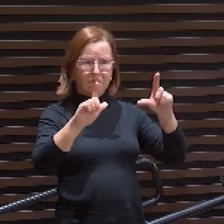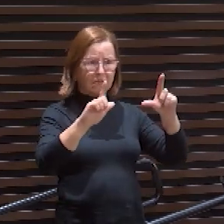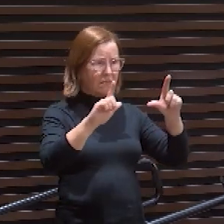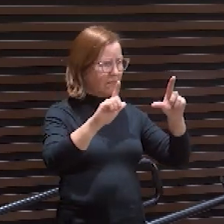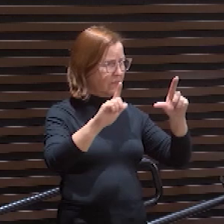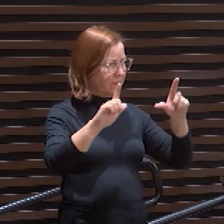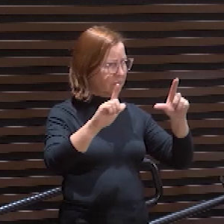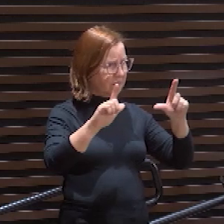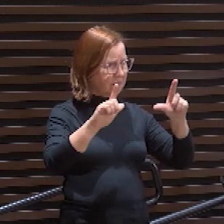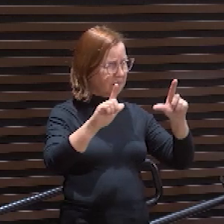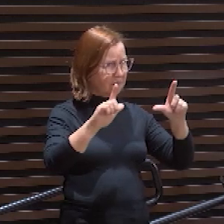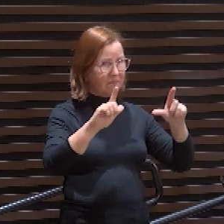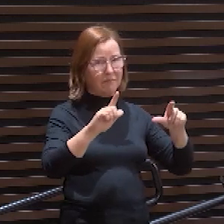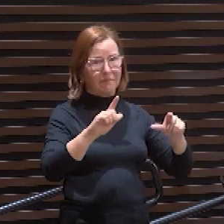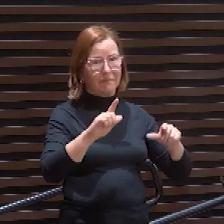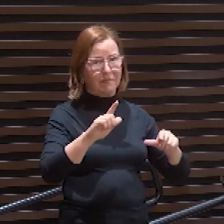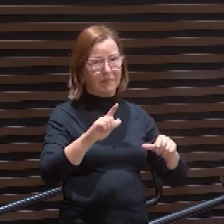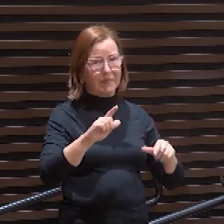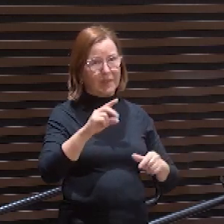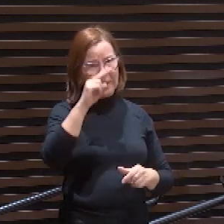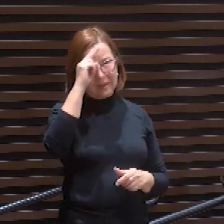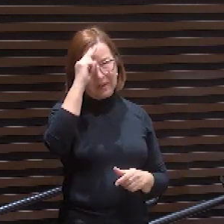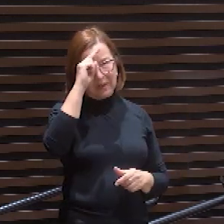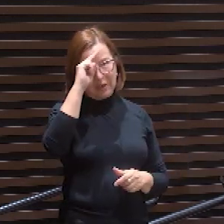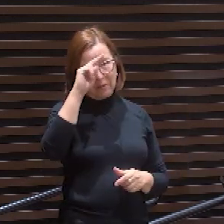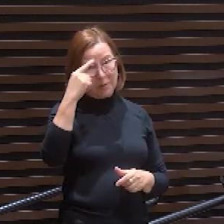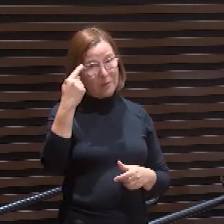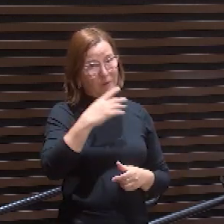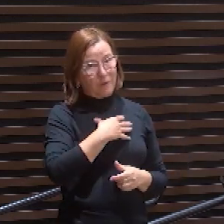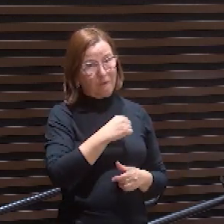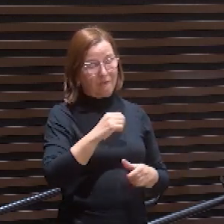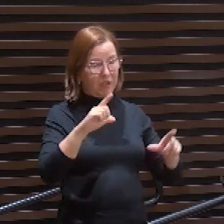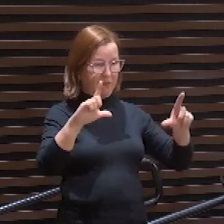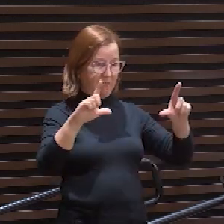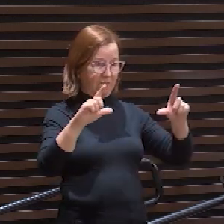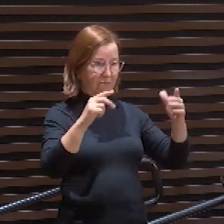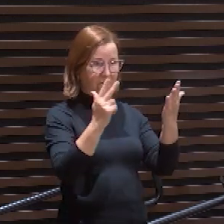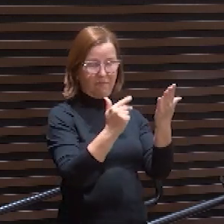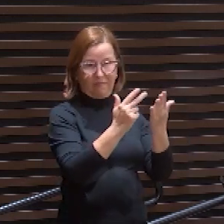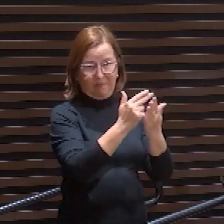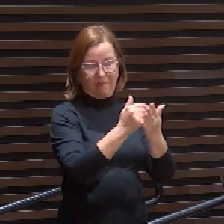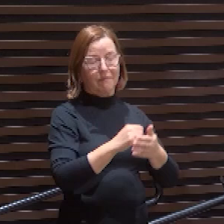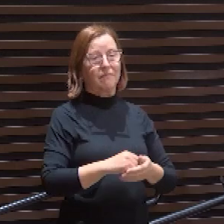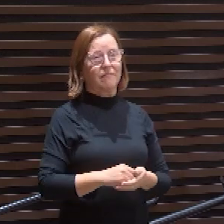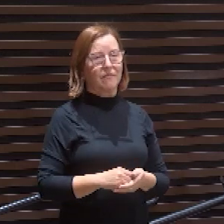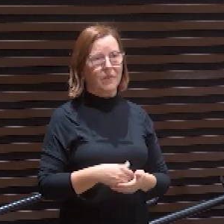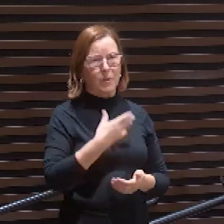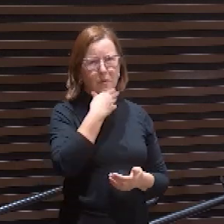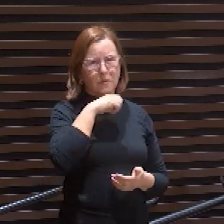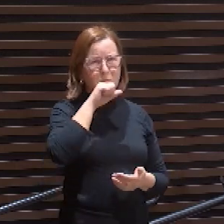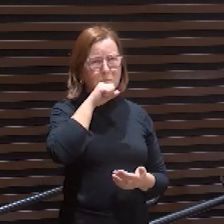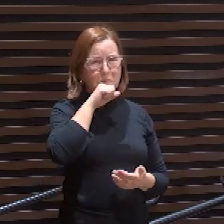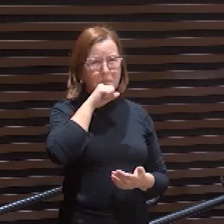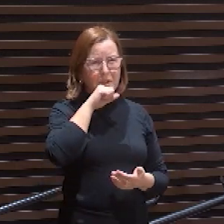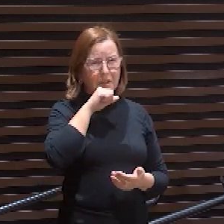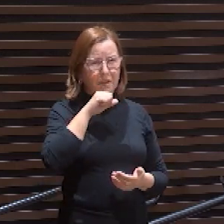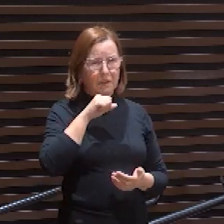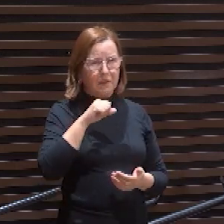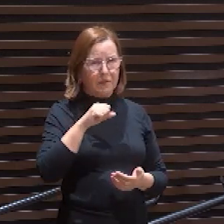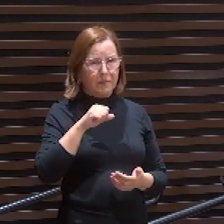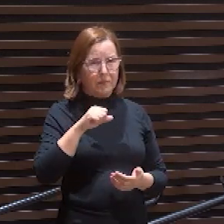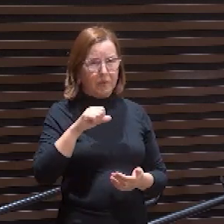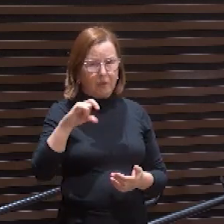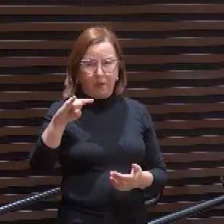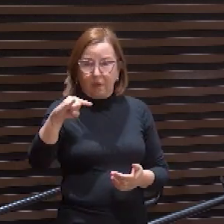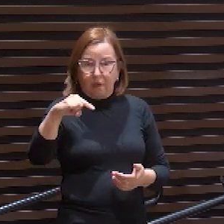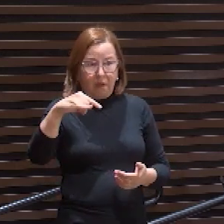a personalidade do seu filho na pintura. O pai estava tão atraído pela expressão dos olhos